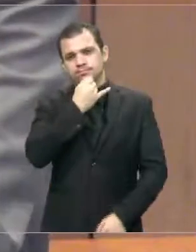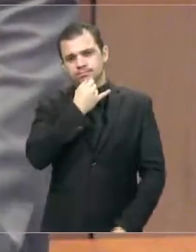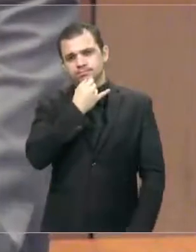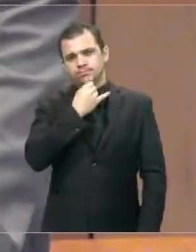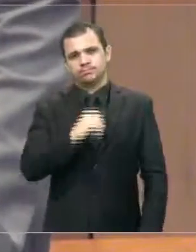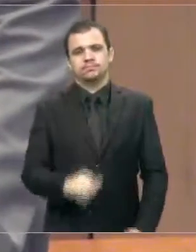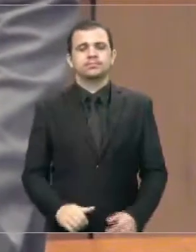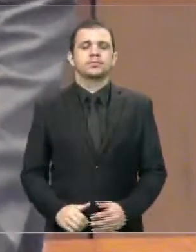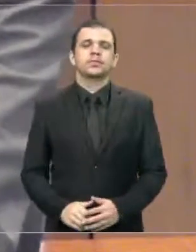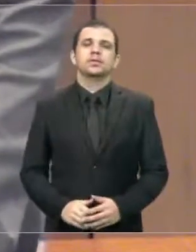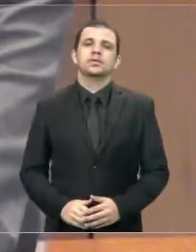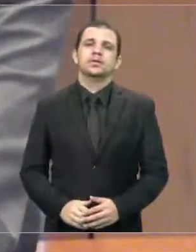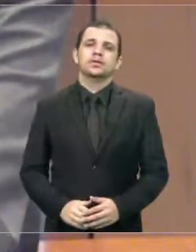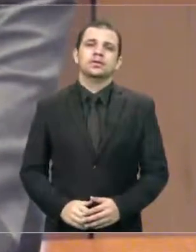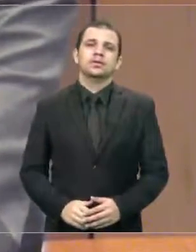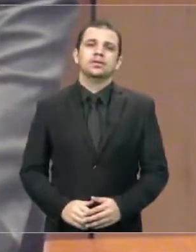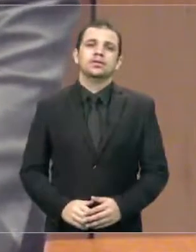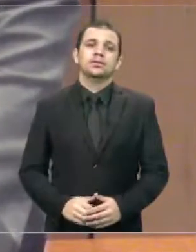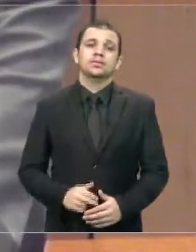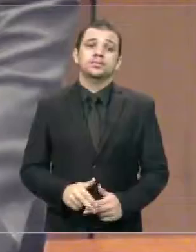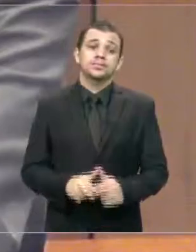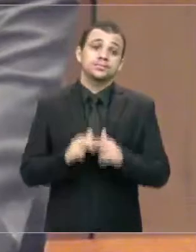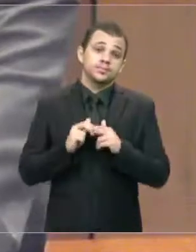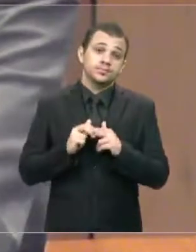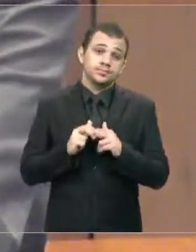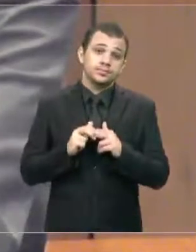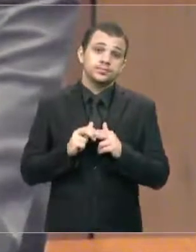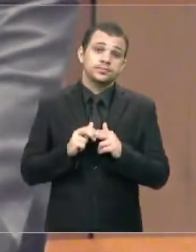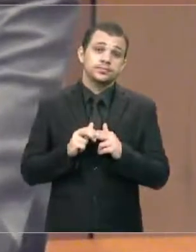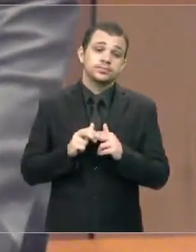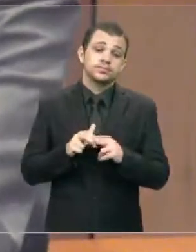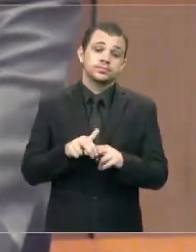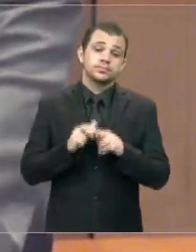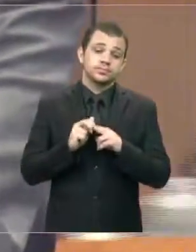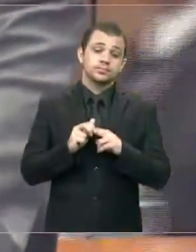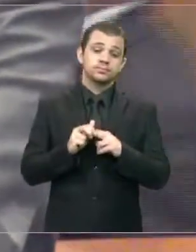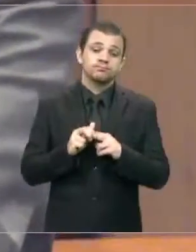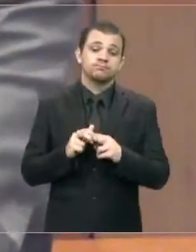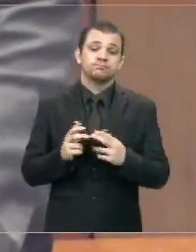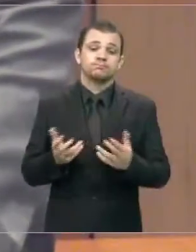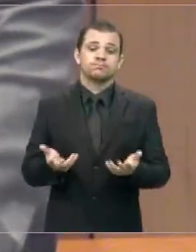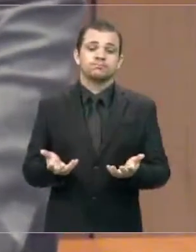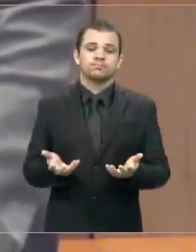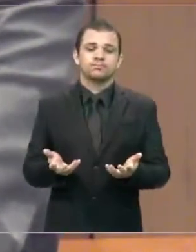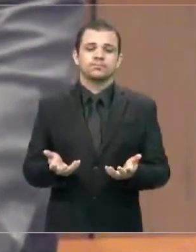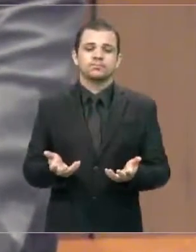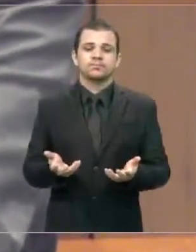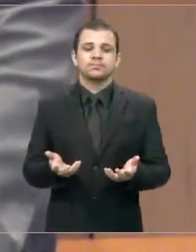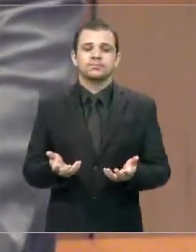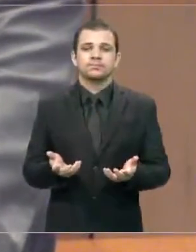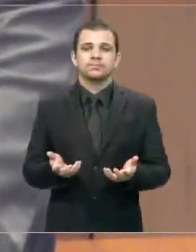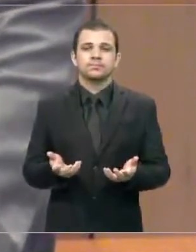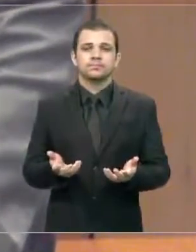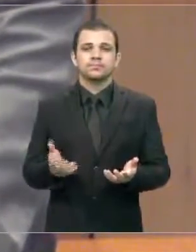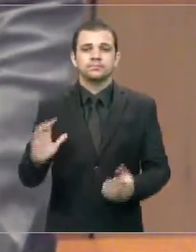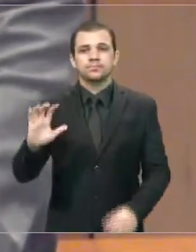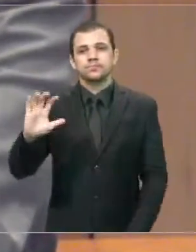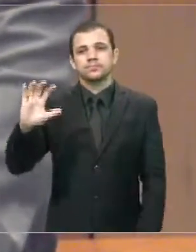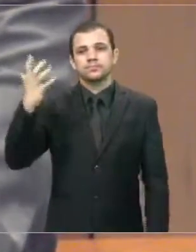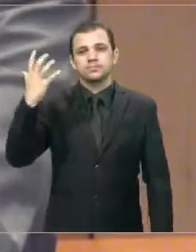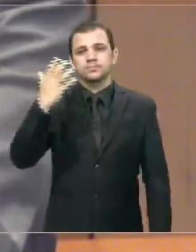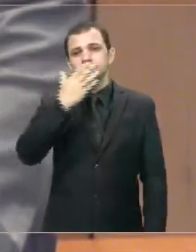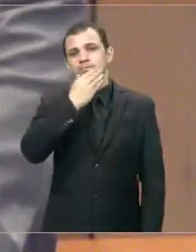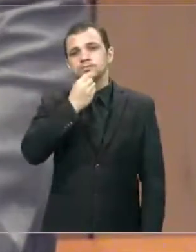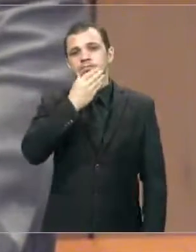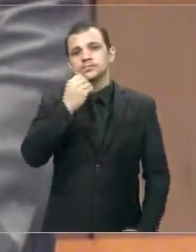por conta da trágica situação que levou à morte um